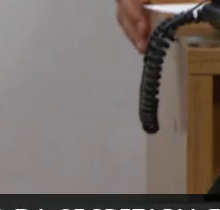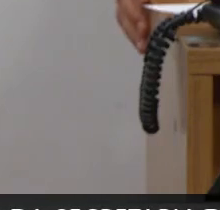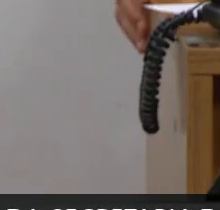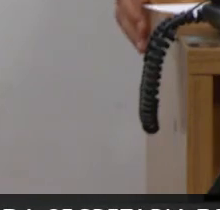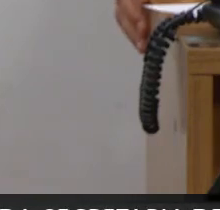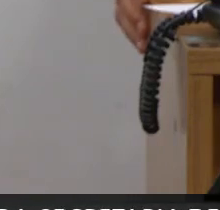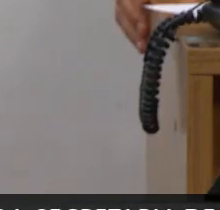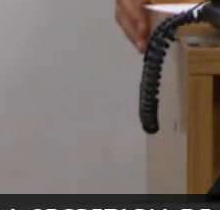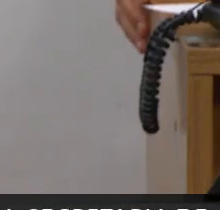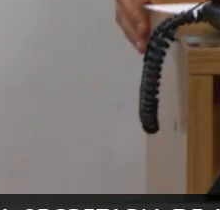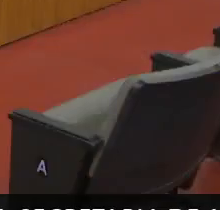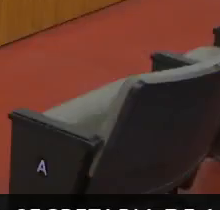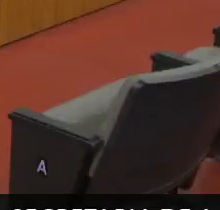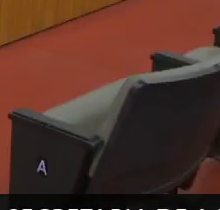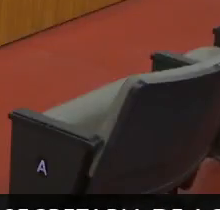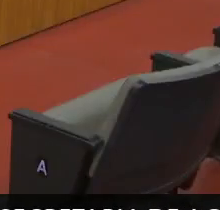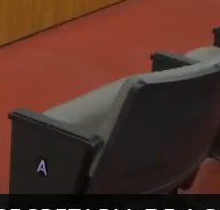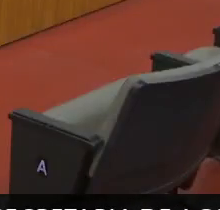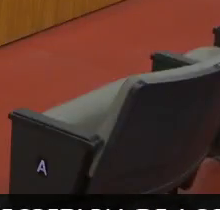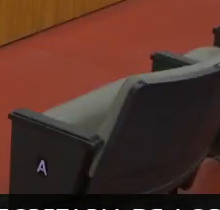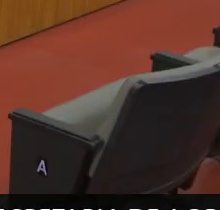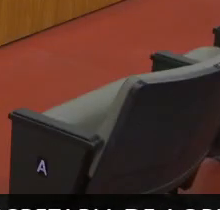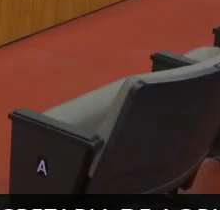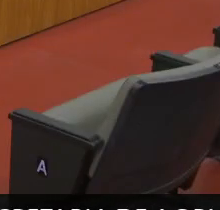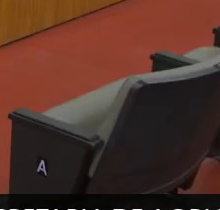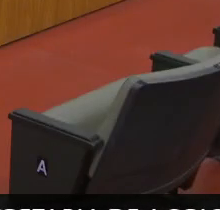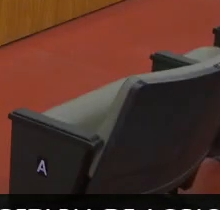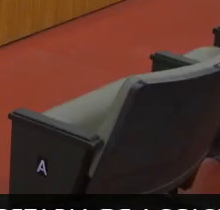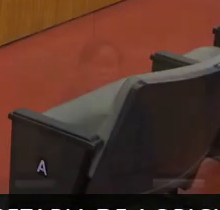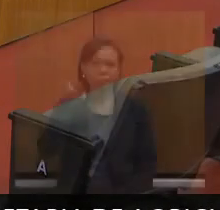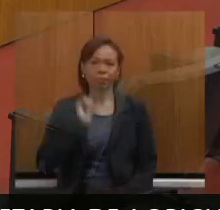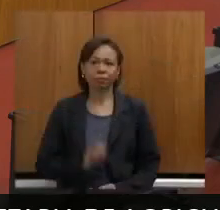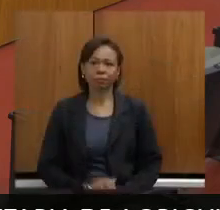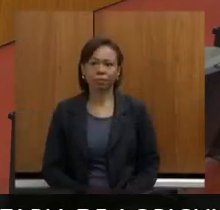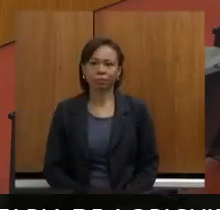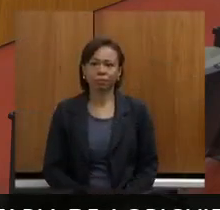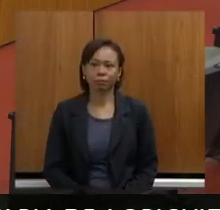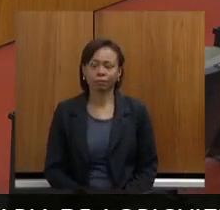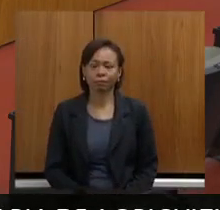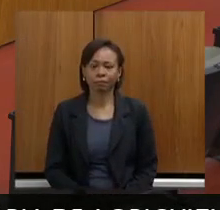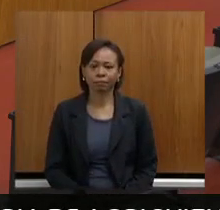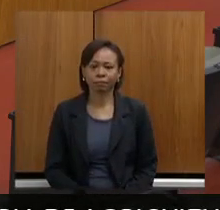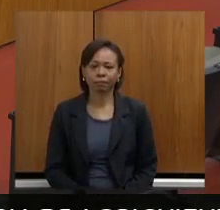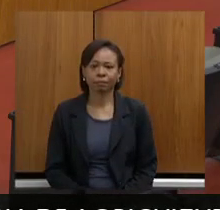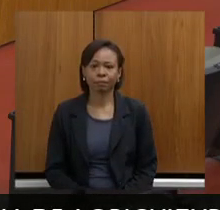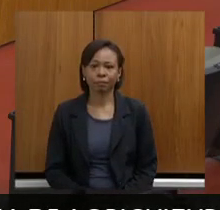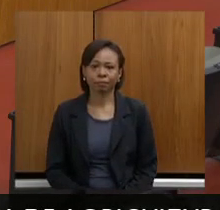Presidente eu não tenho retorno não ninguém Teve até agora